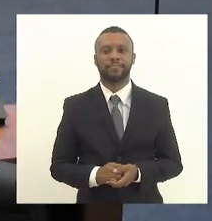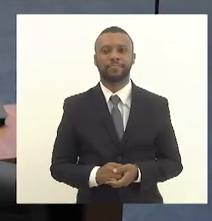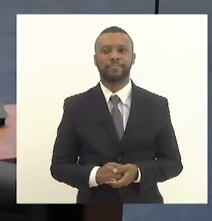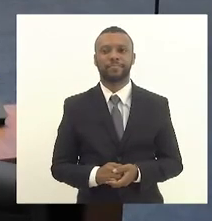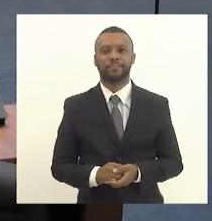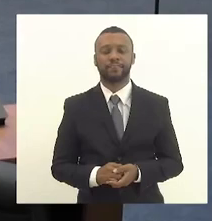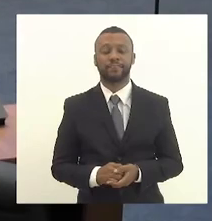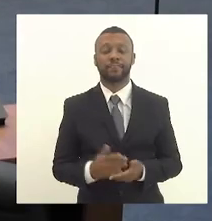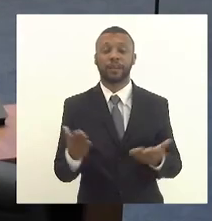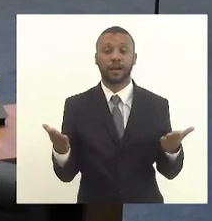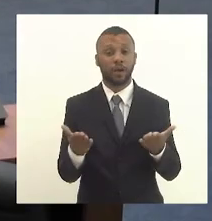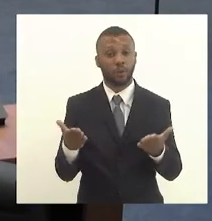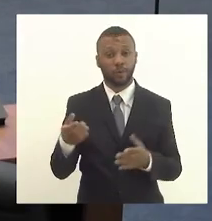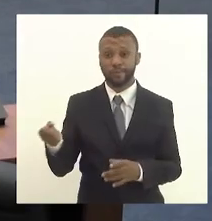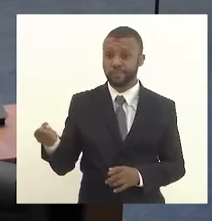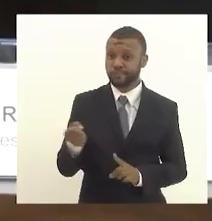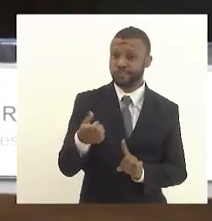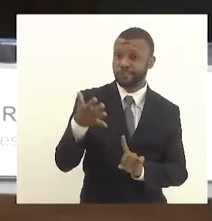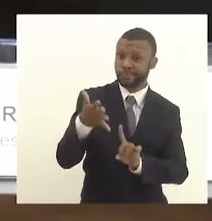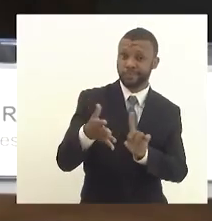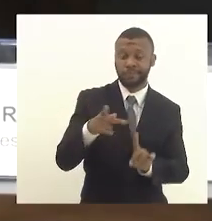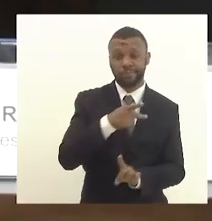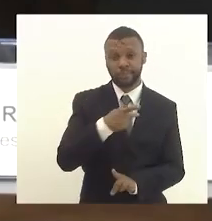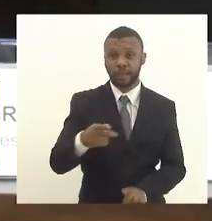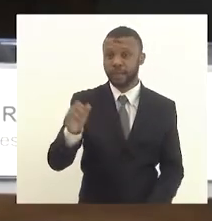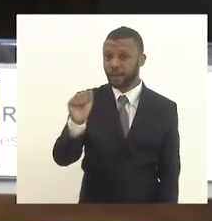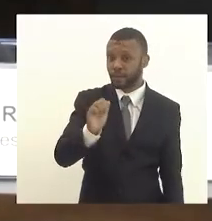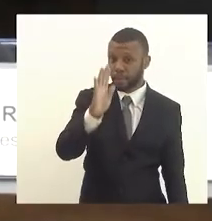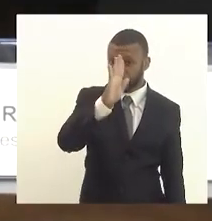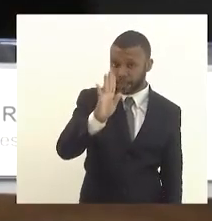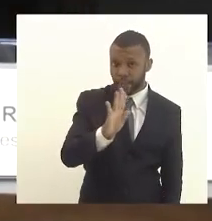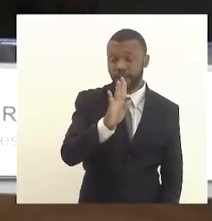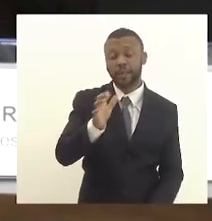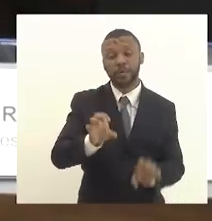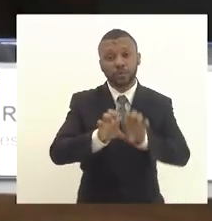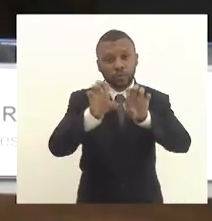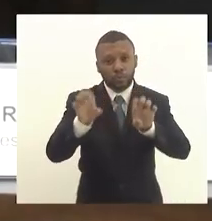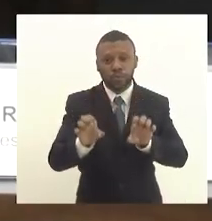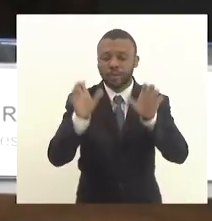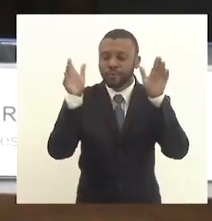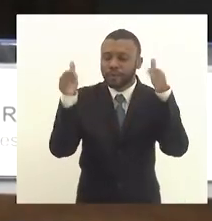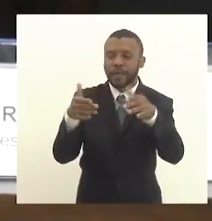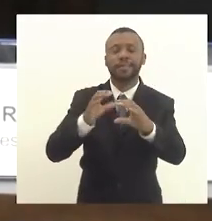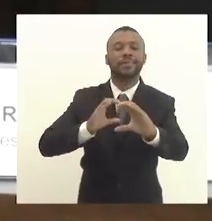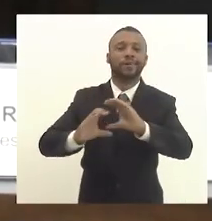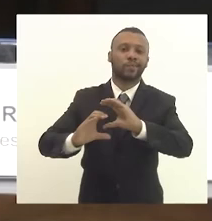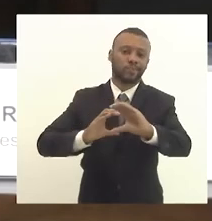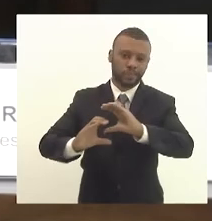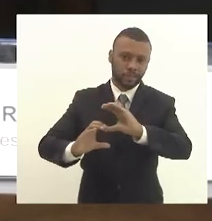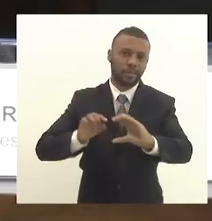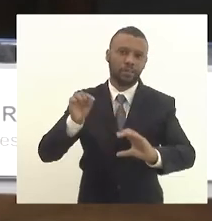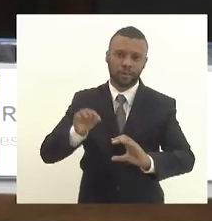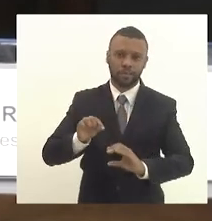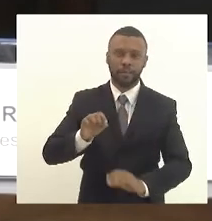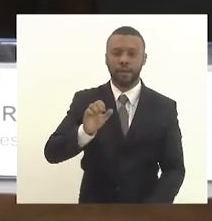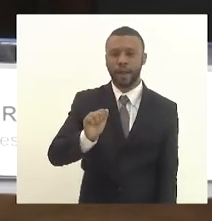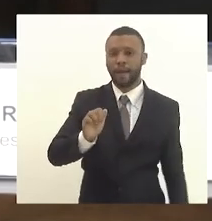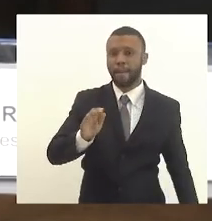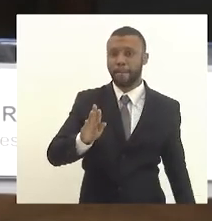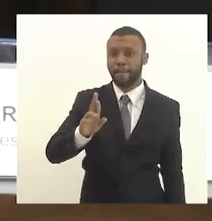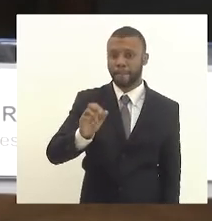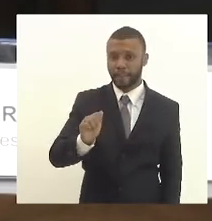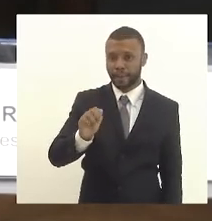Vou passar a palavra agora ao presidente da Associação Brasileira de Infraestrutura para Telecomunicações, a Abrintel, Luciano